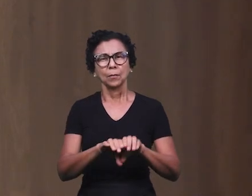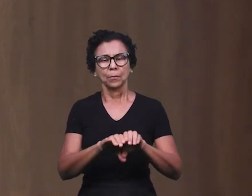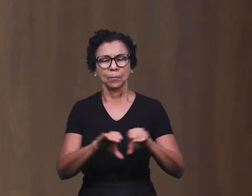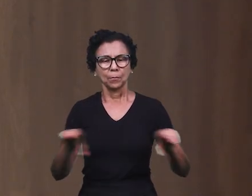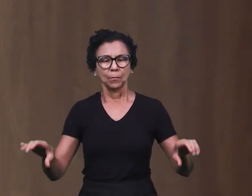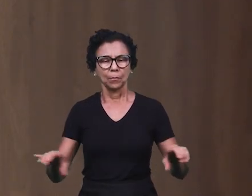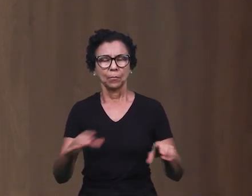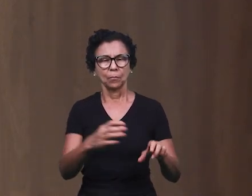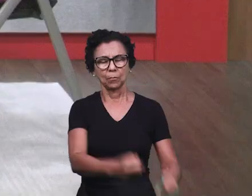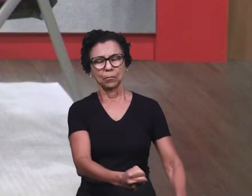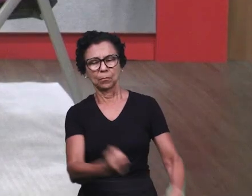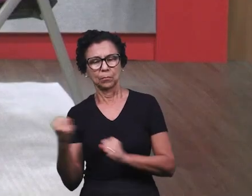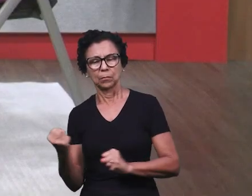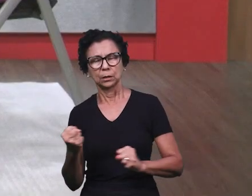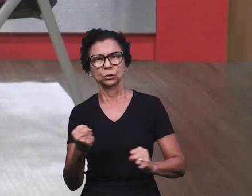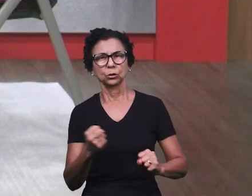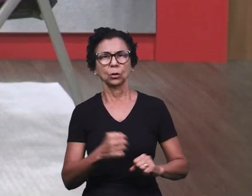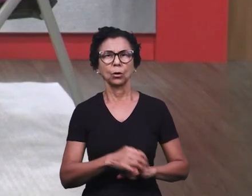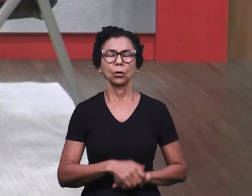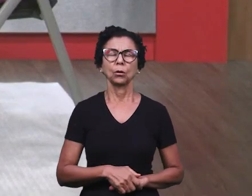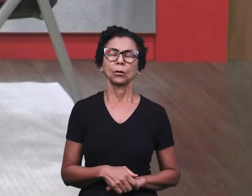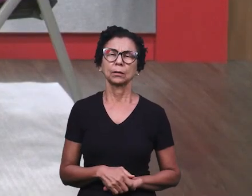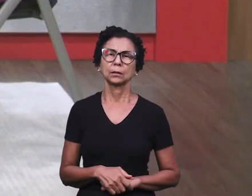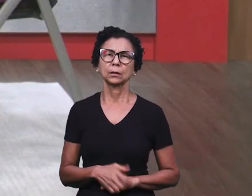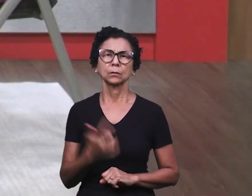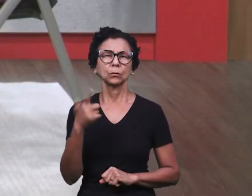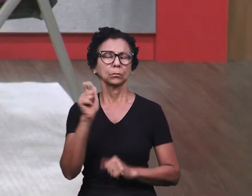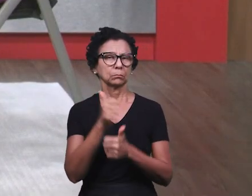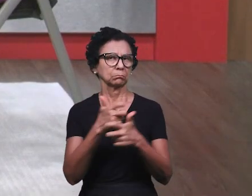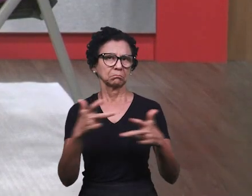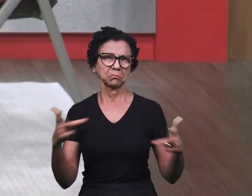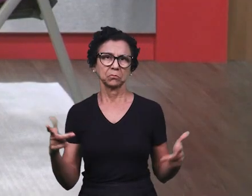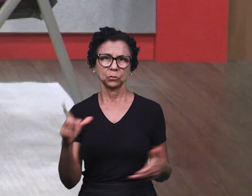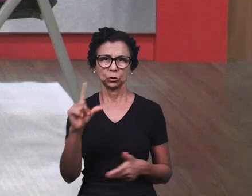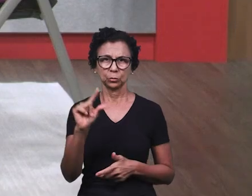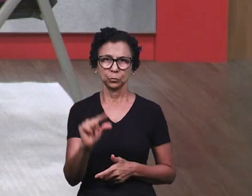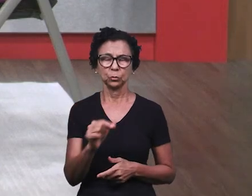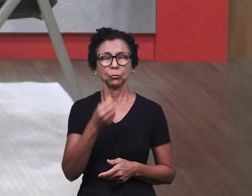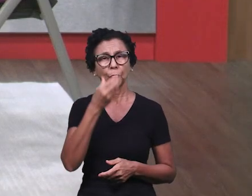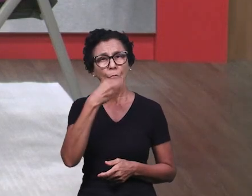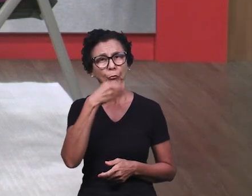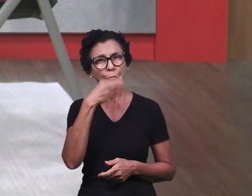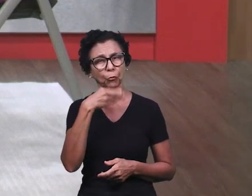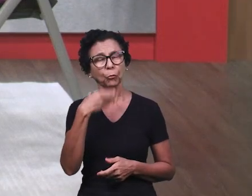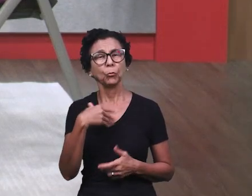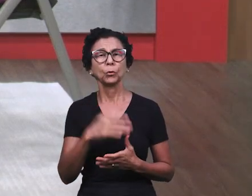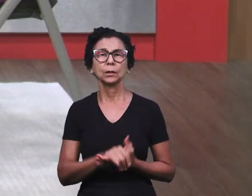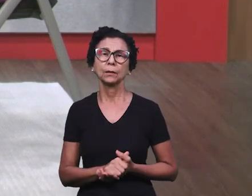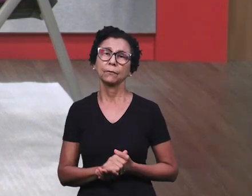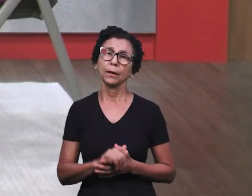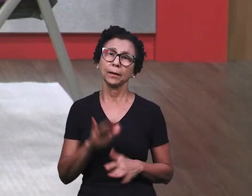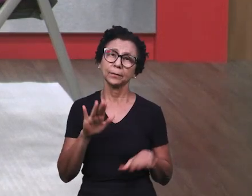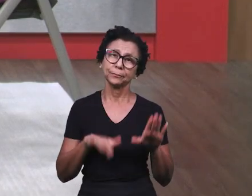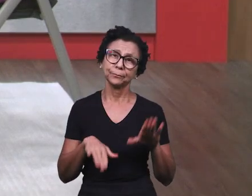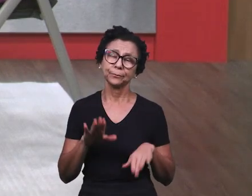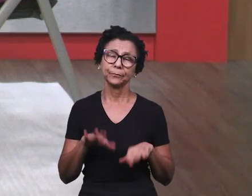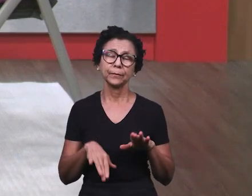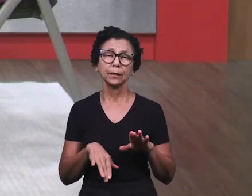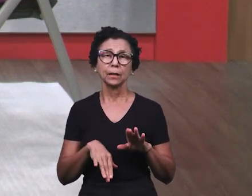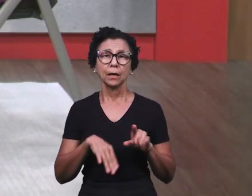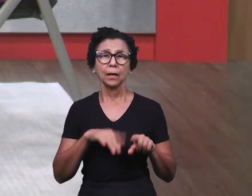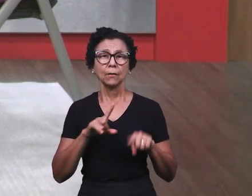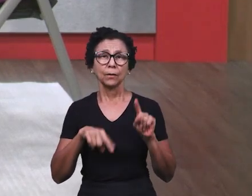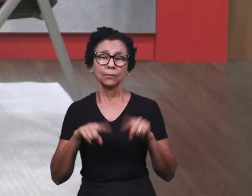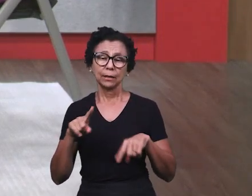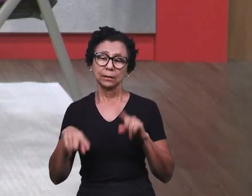o trigo, né? Milho, essas coisas, diminui a quantidade de frutas, vai regulando, né? Com certeza, né?